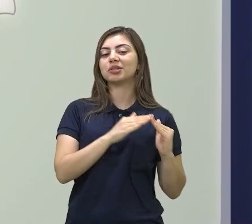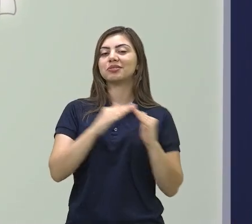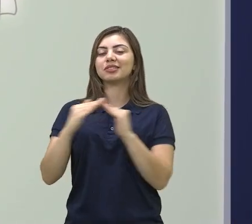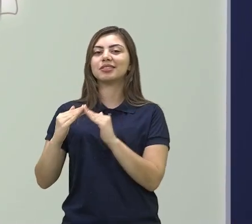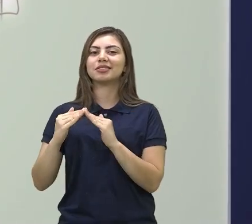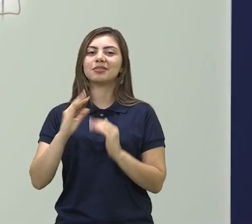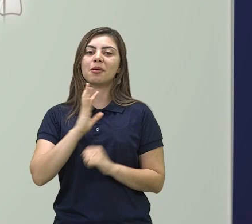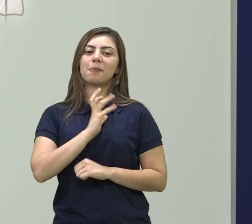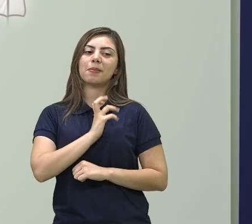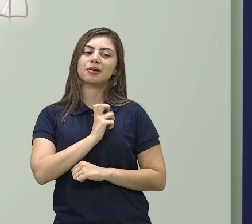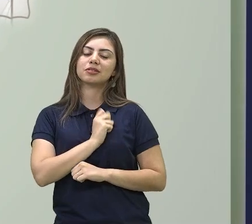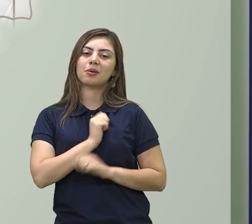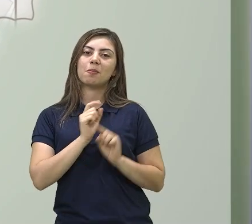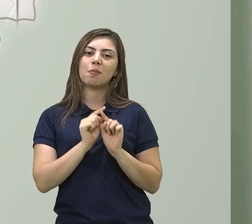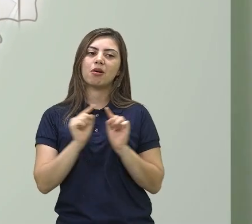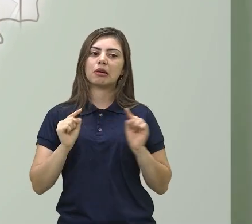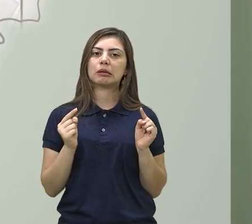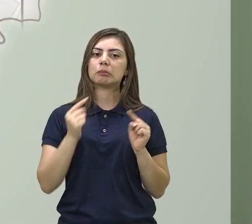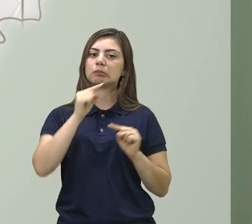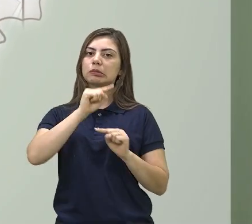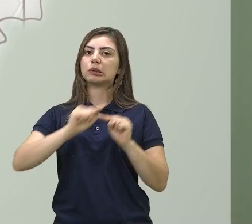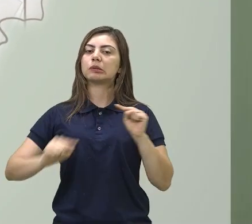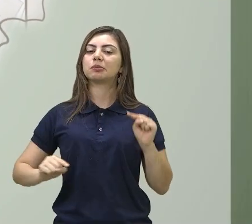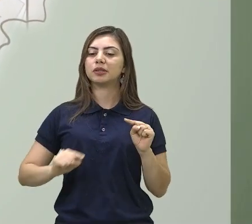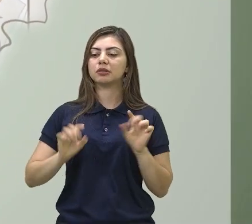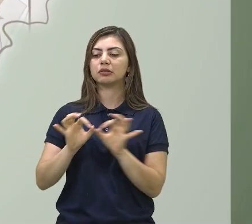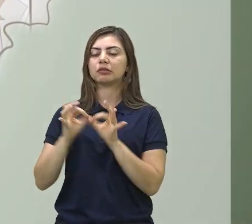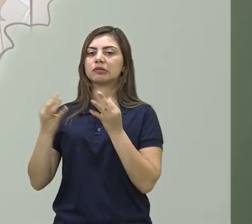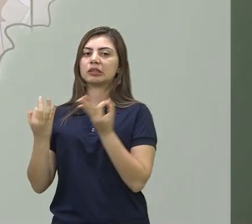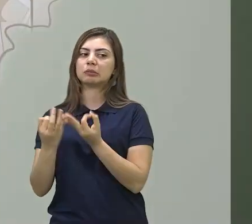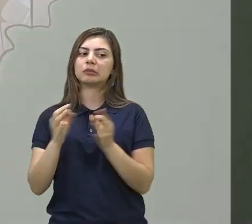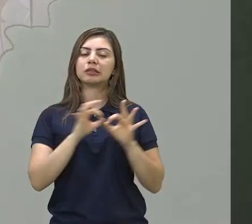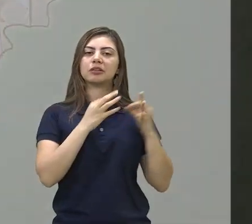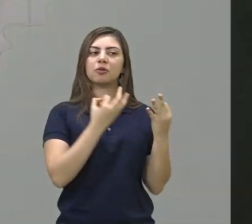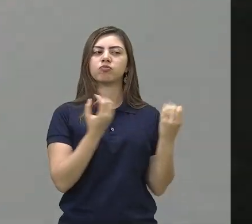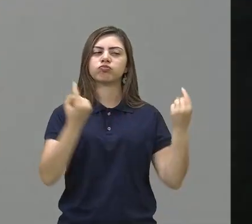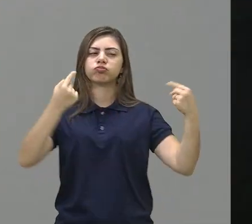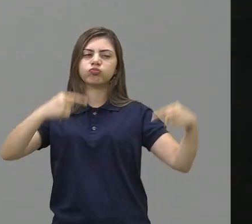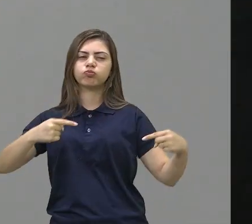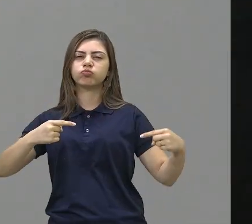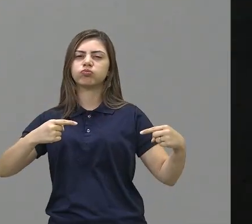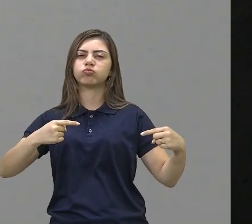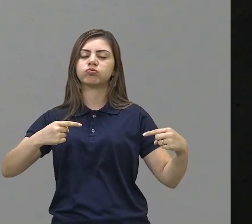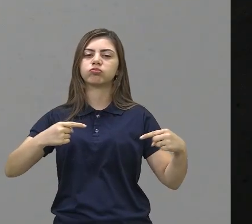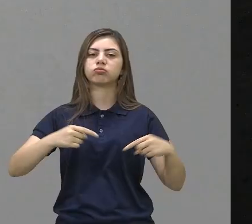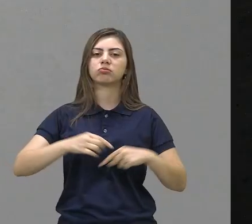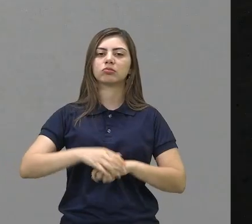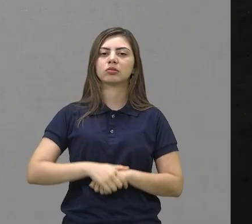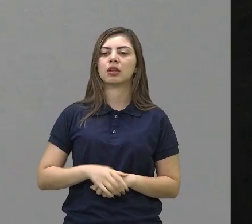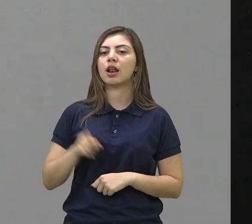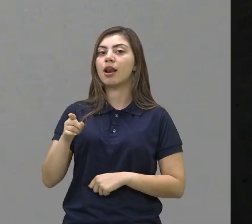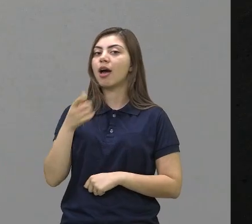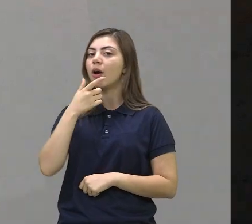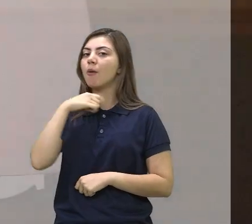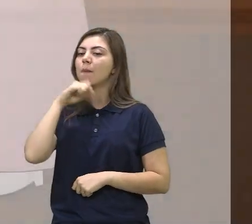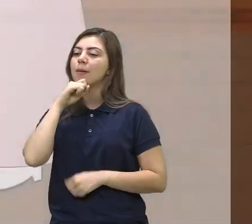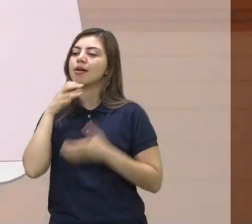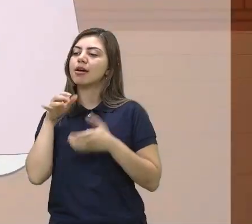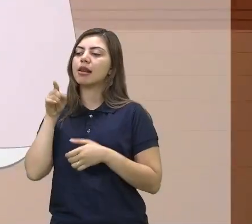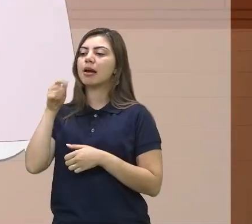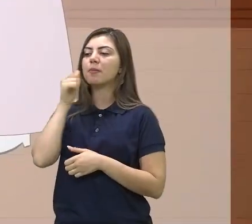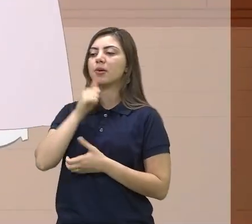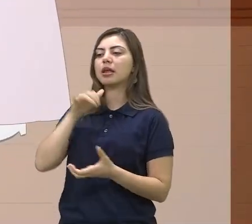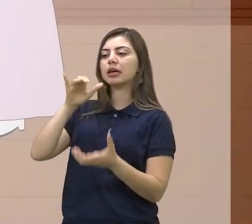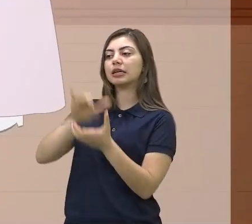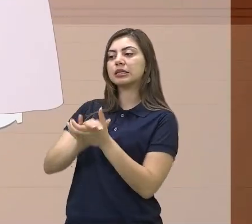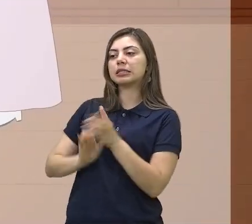esse amor era proibido. Suas famílias eram inimigas. O pai de Teresa quer casá-la com